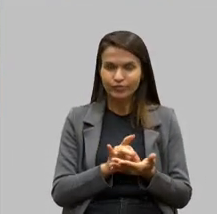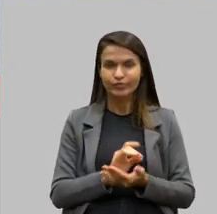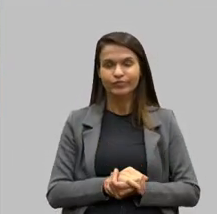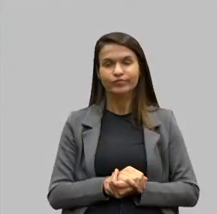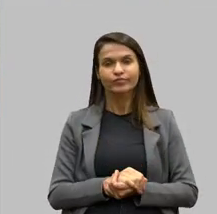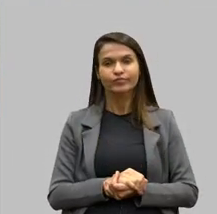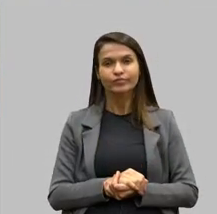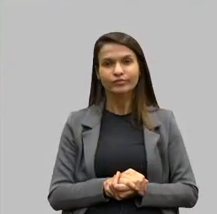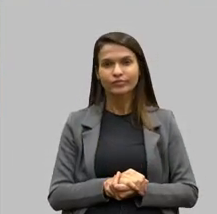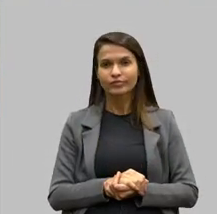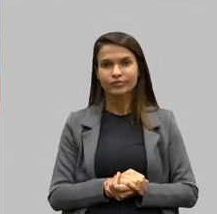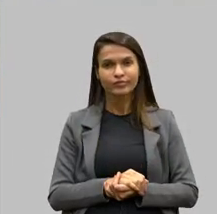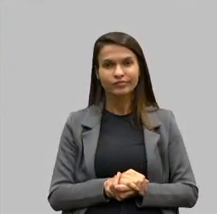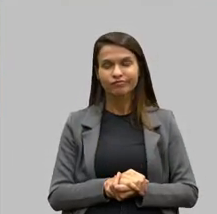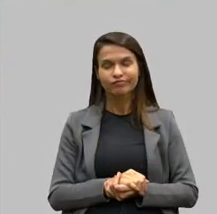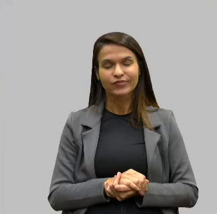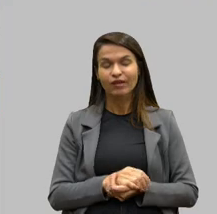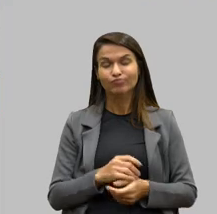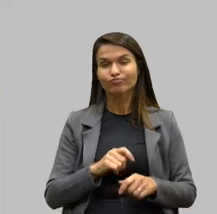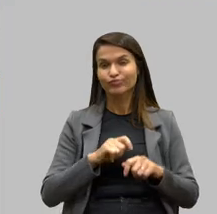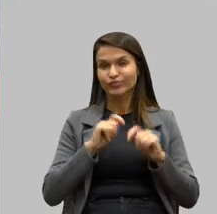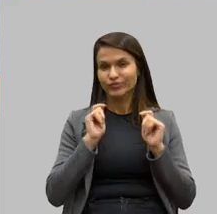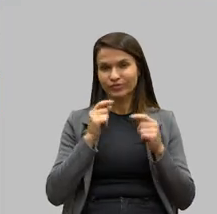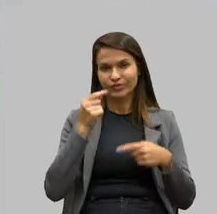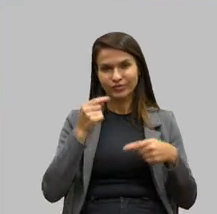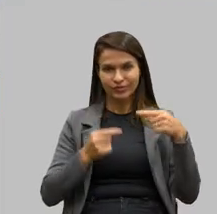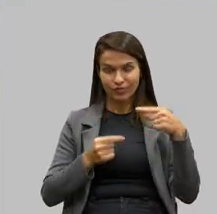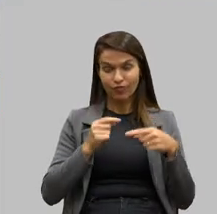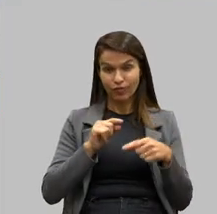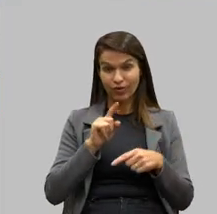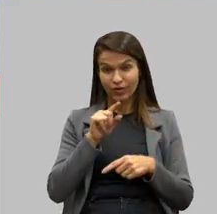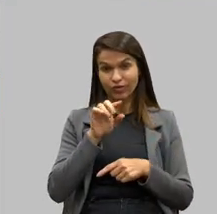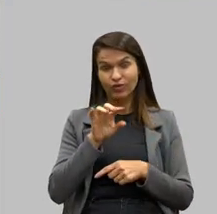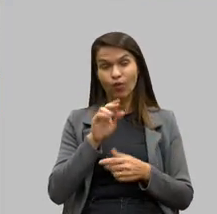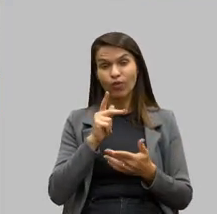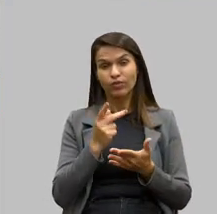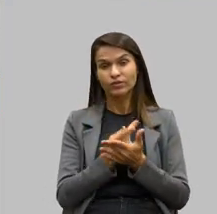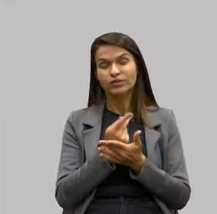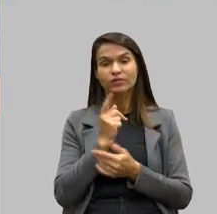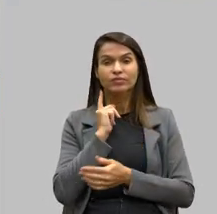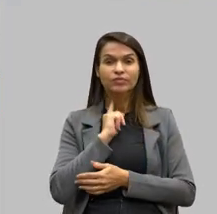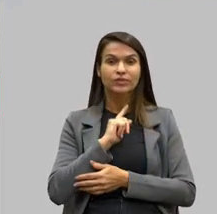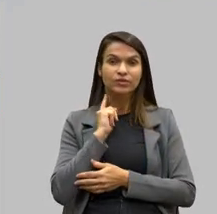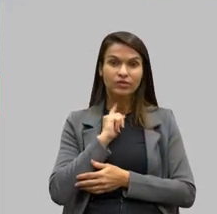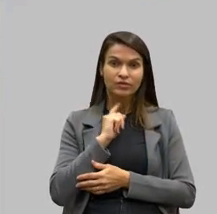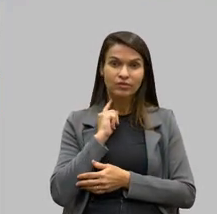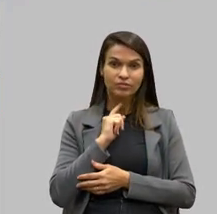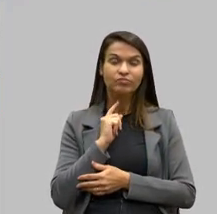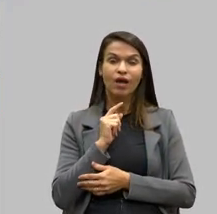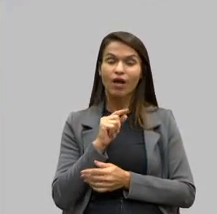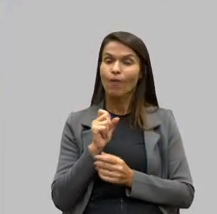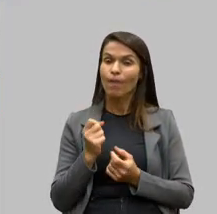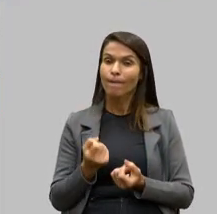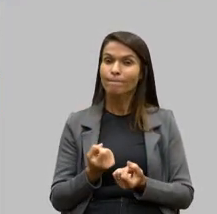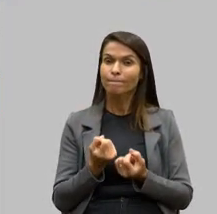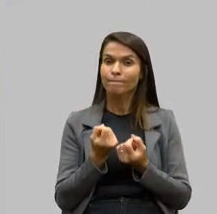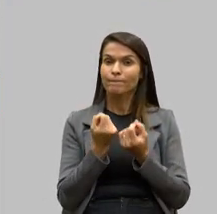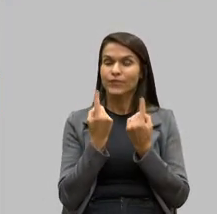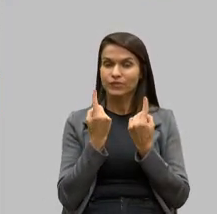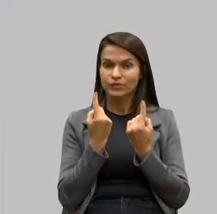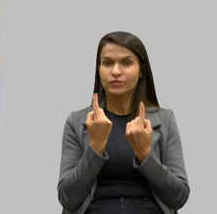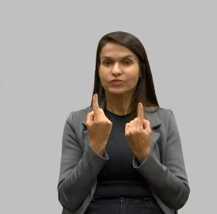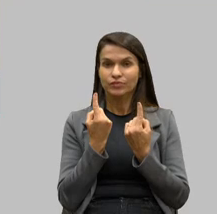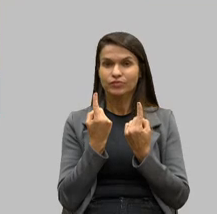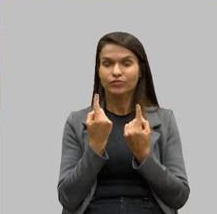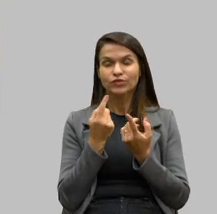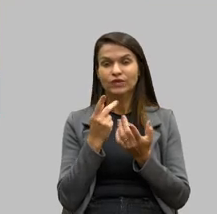não cabe em uma discussão. Foi o que aconteceu em Minas Gerais e realmente um absurdo este